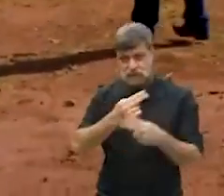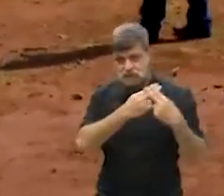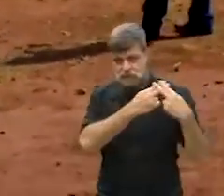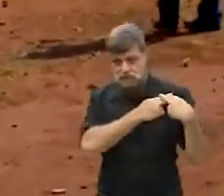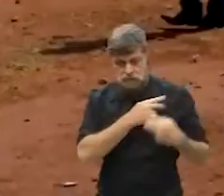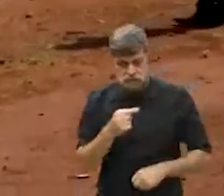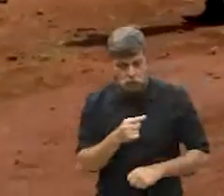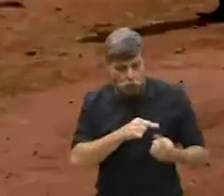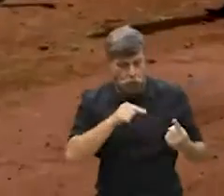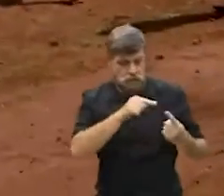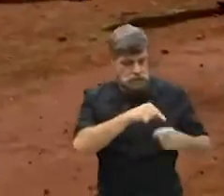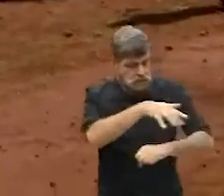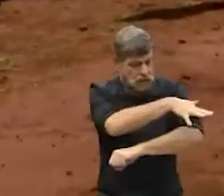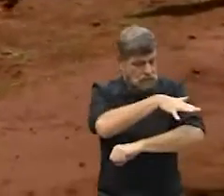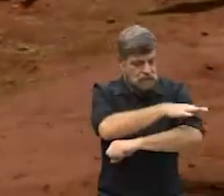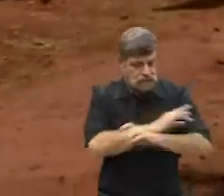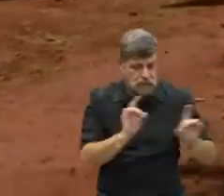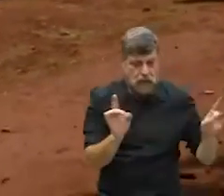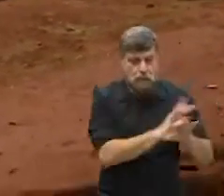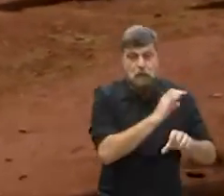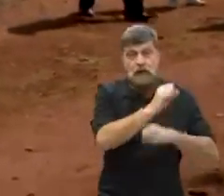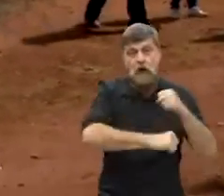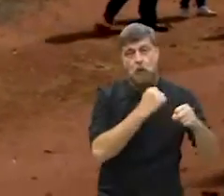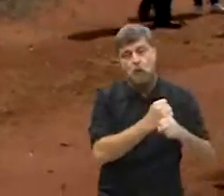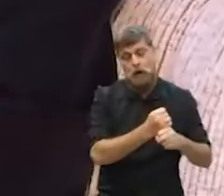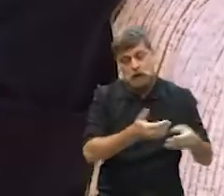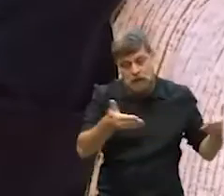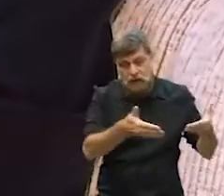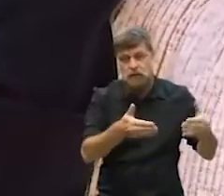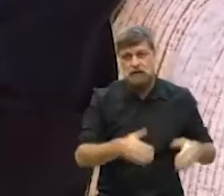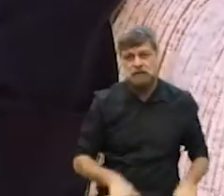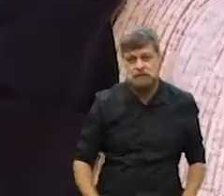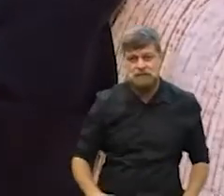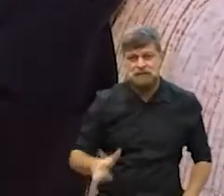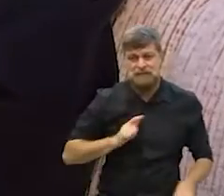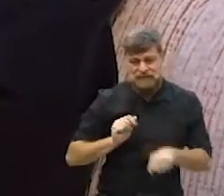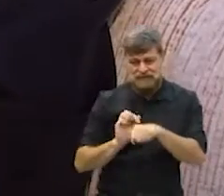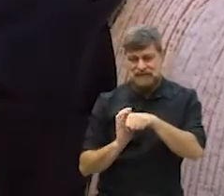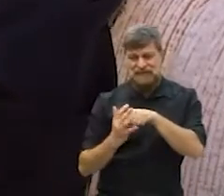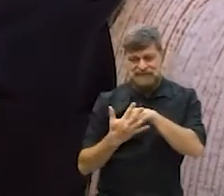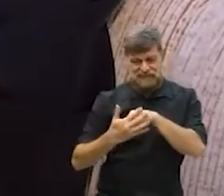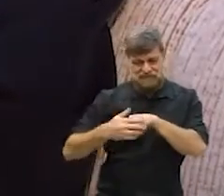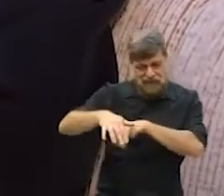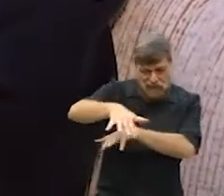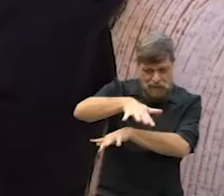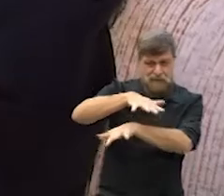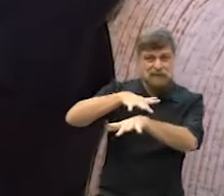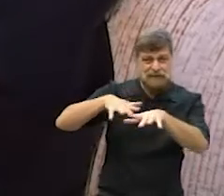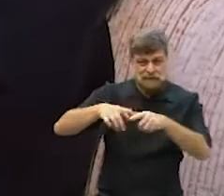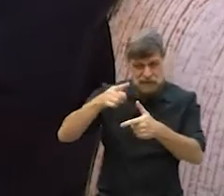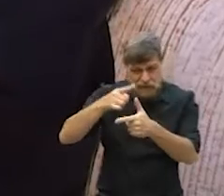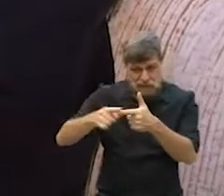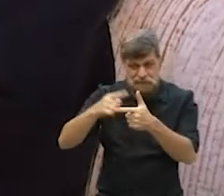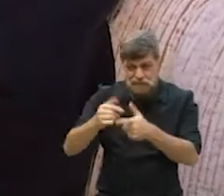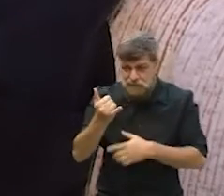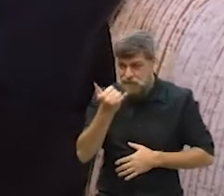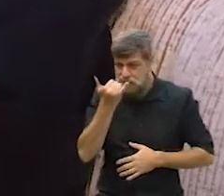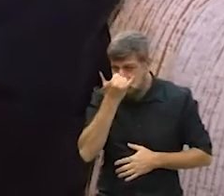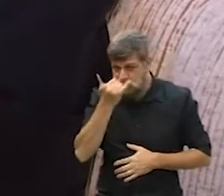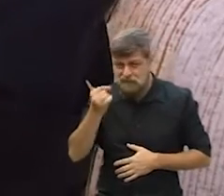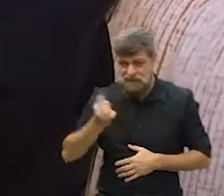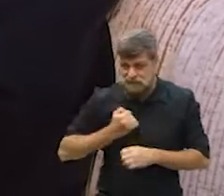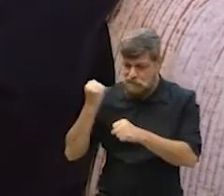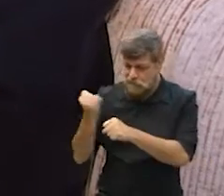Públicos para que a praça seja entregue ainda este ano. Em função da pandemia, né,